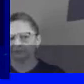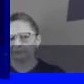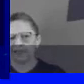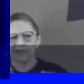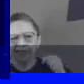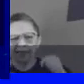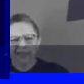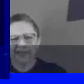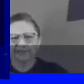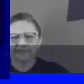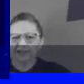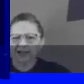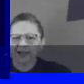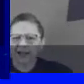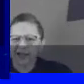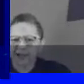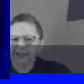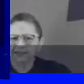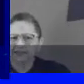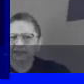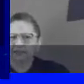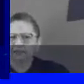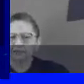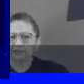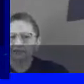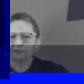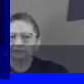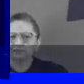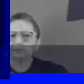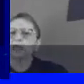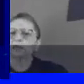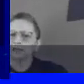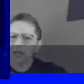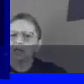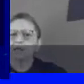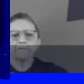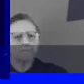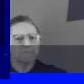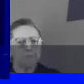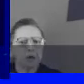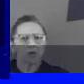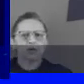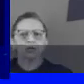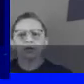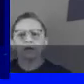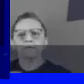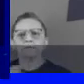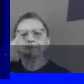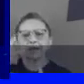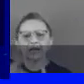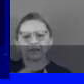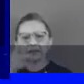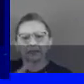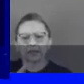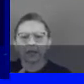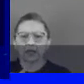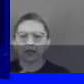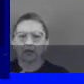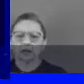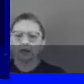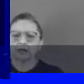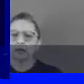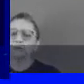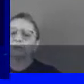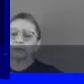desrespeito ao povo brasileiro, isso é um desrespeito aos parlamentares. O deputado perguntou que democracia é